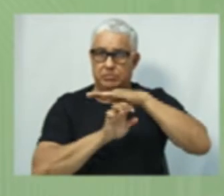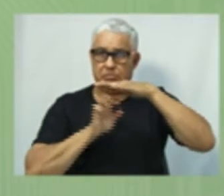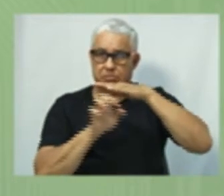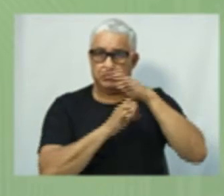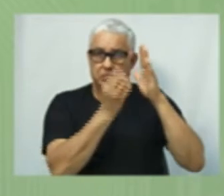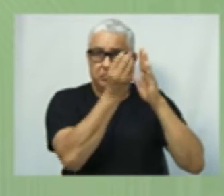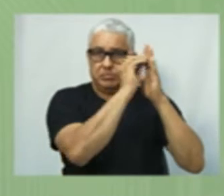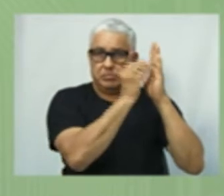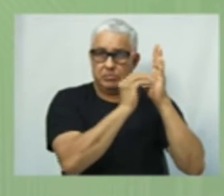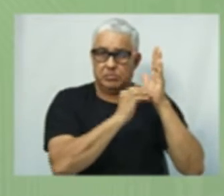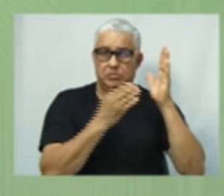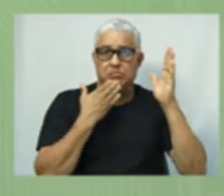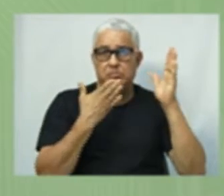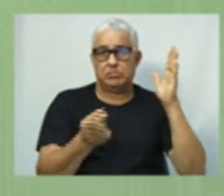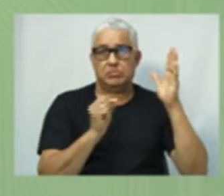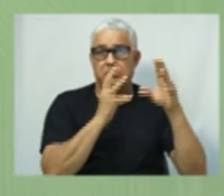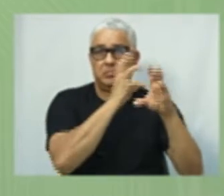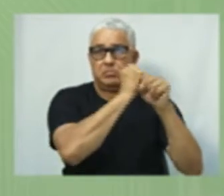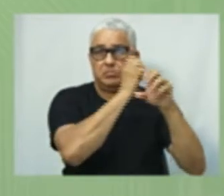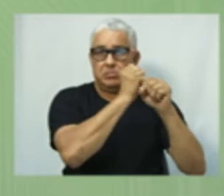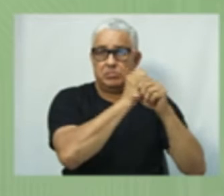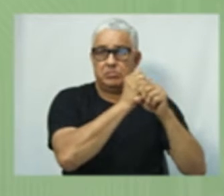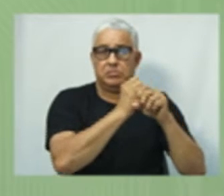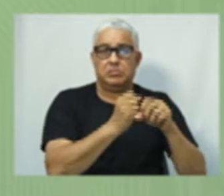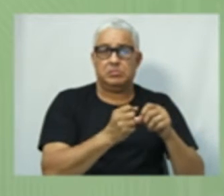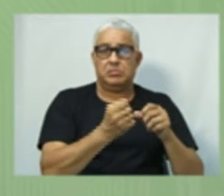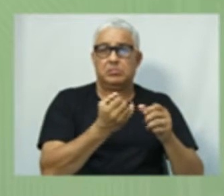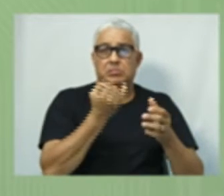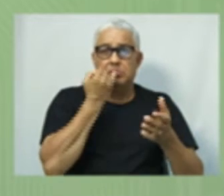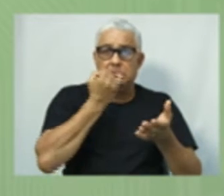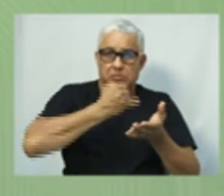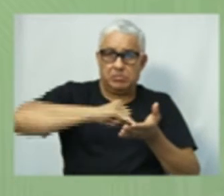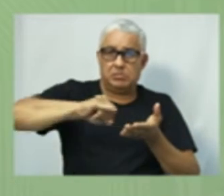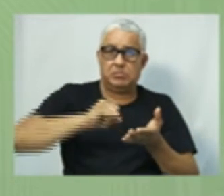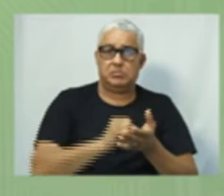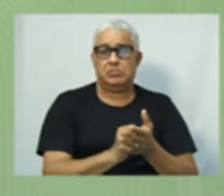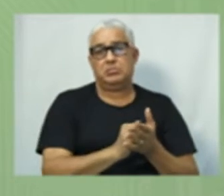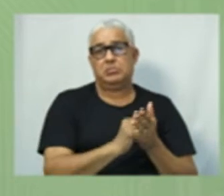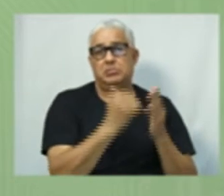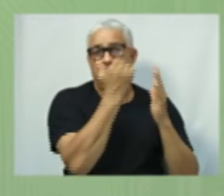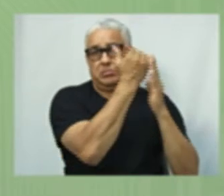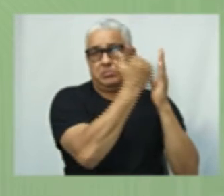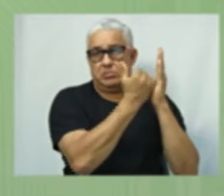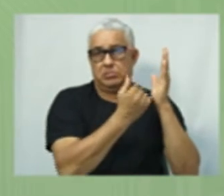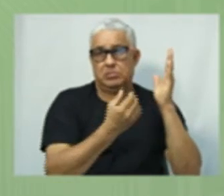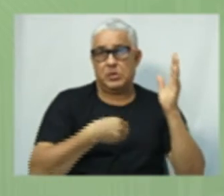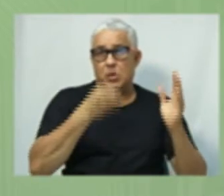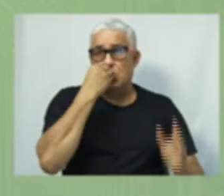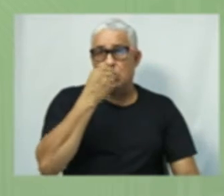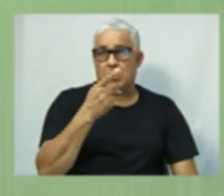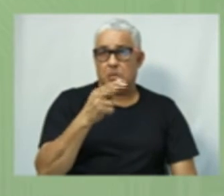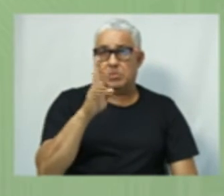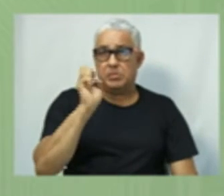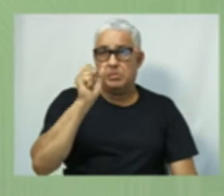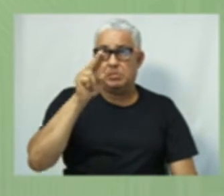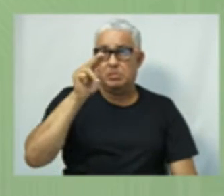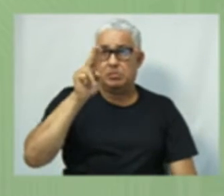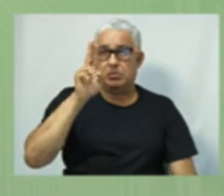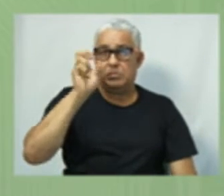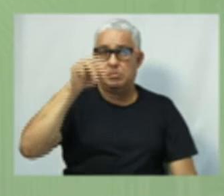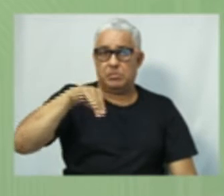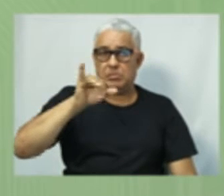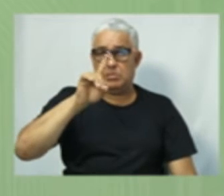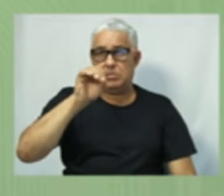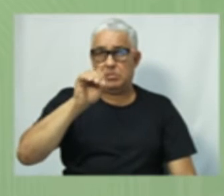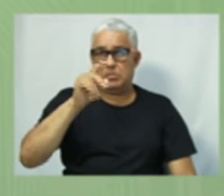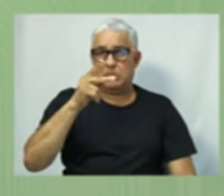E solicitou que fosse calculado os impostos através por parte do lucro presumido, né?